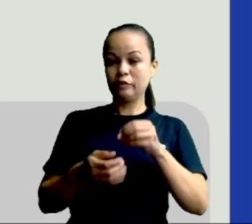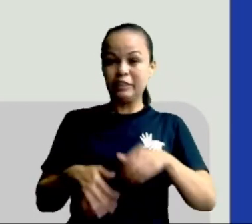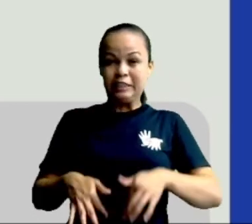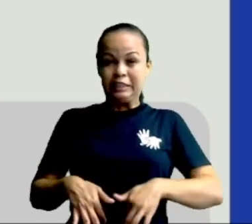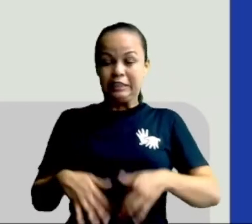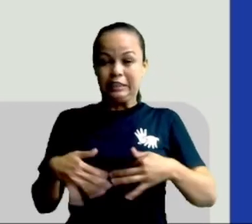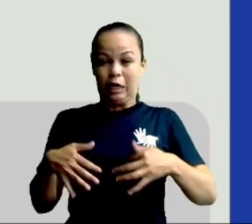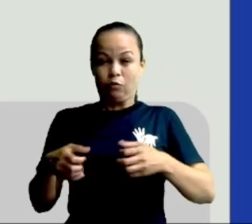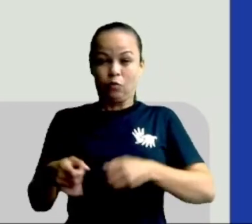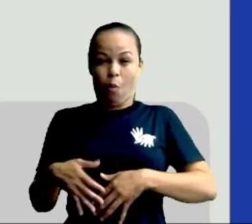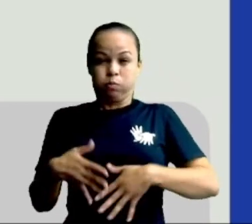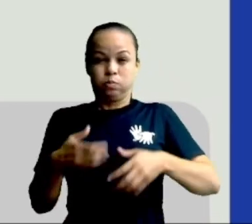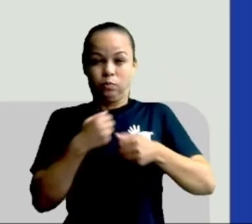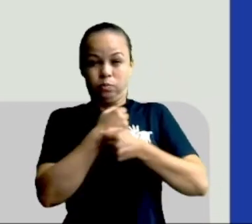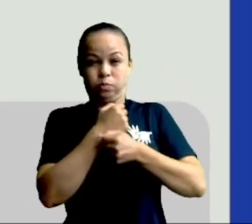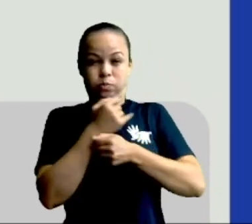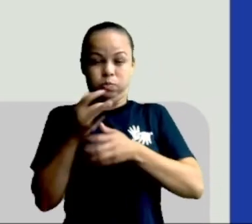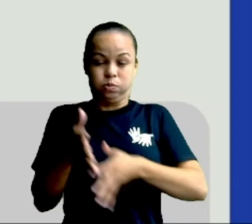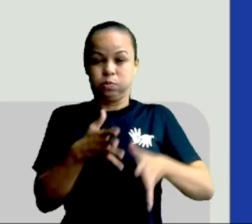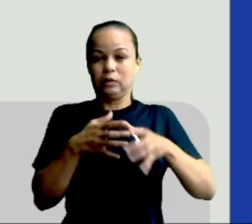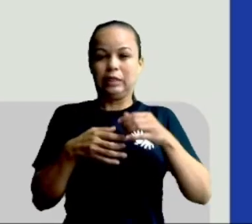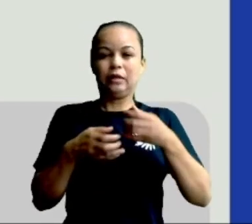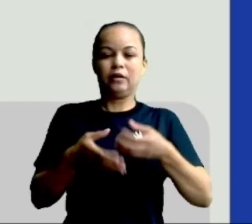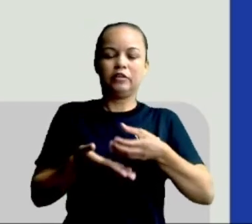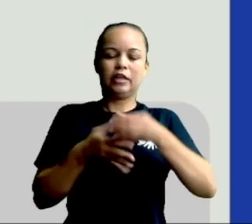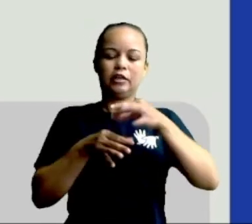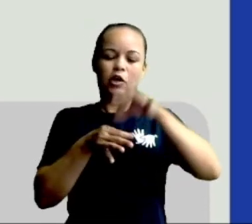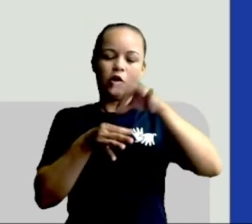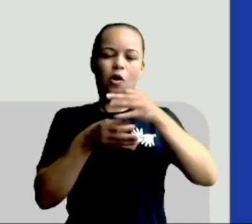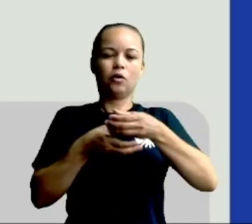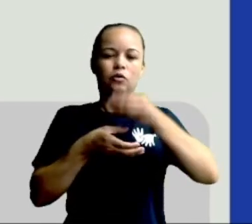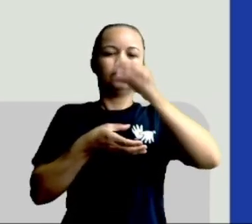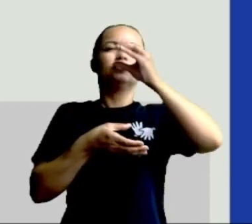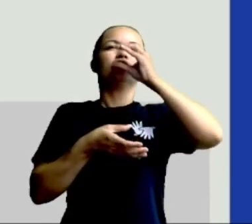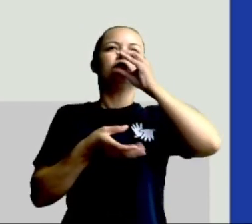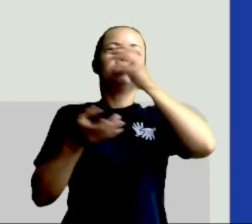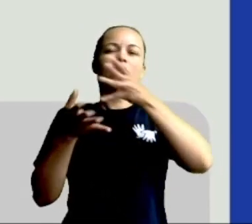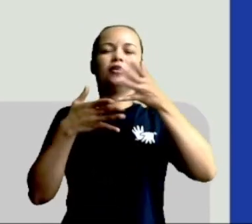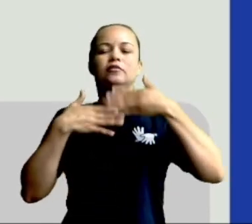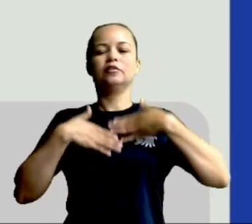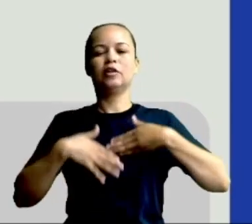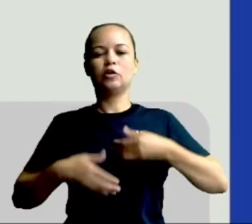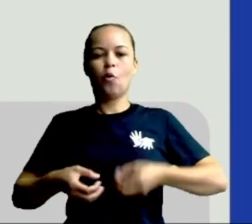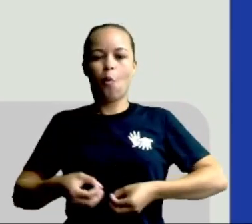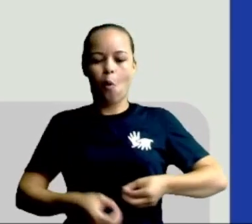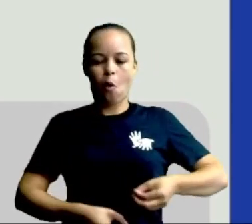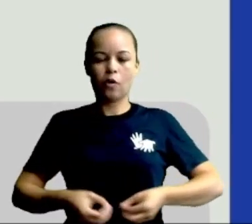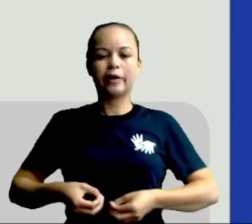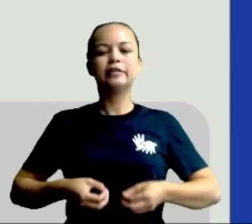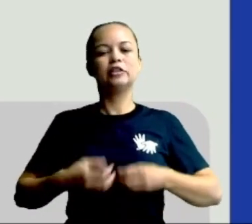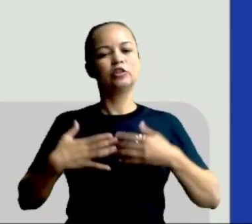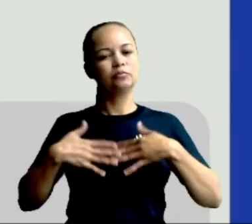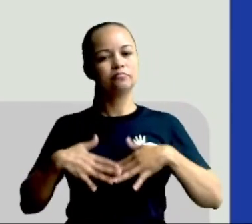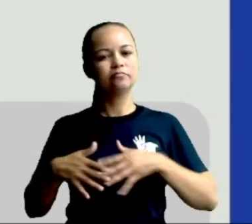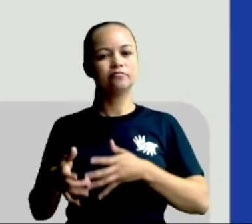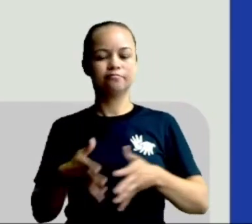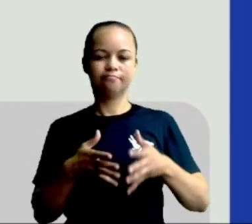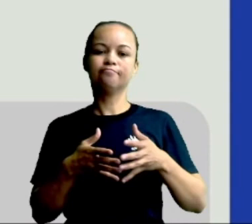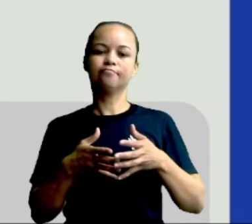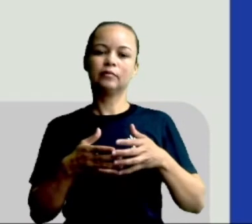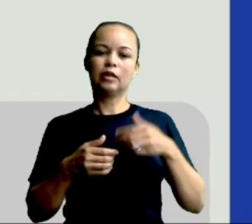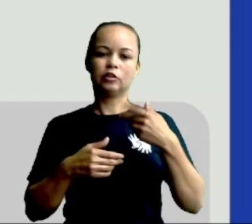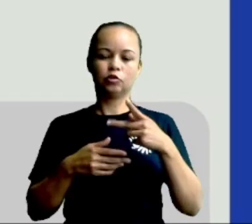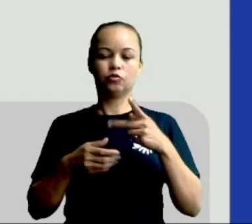ali esse chá de boldo e vai ajudar você ali a se recompor, seu organismo a se recompor, seu intestino,